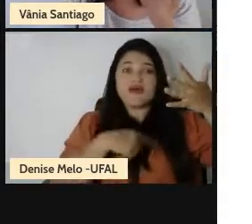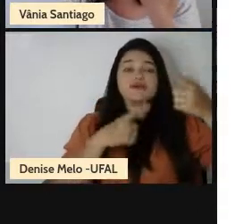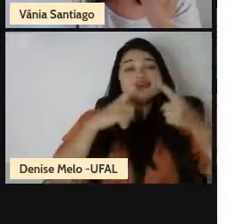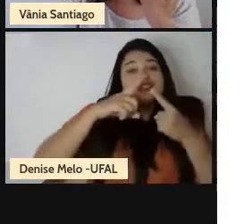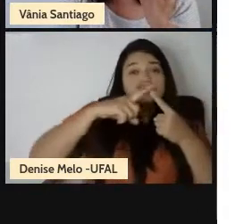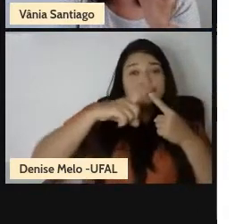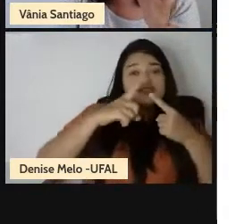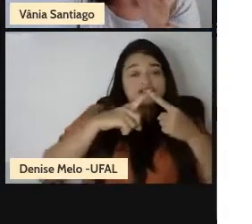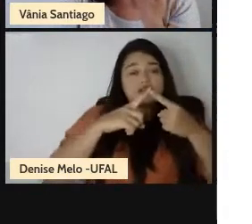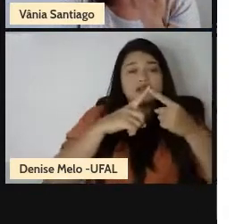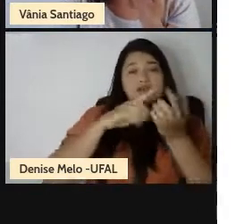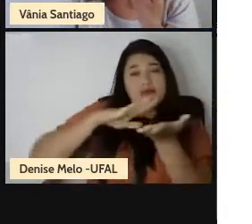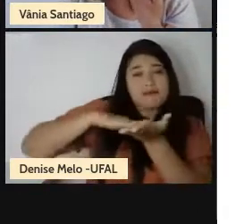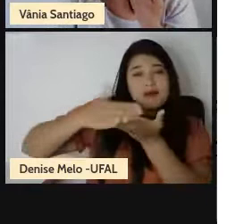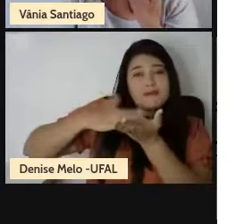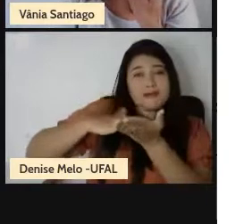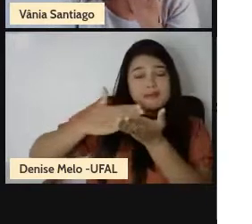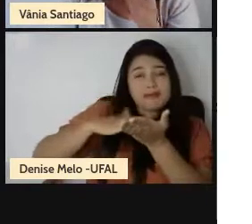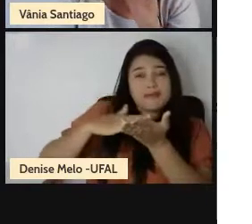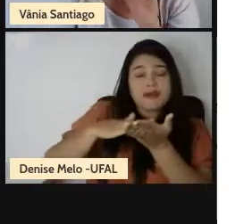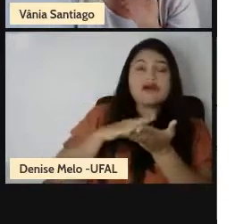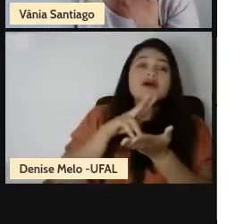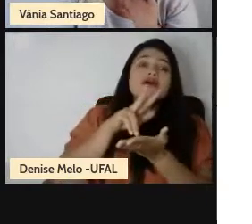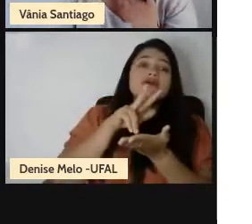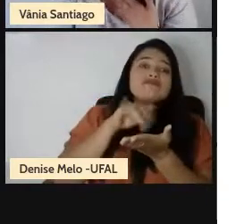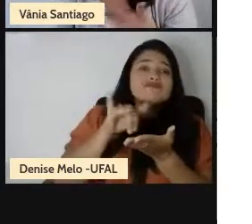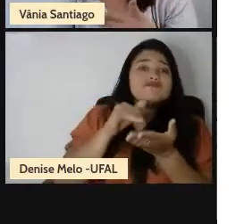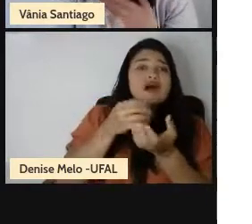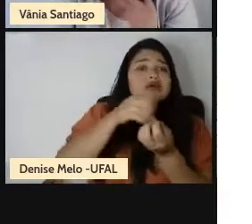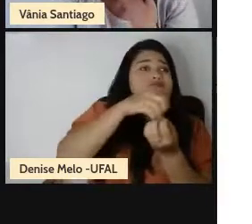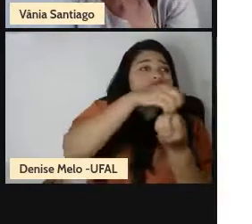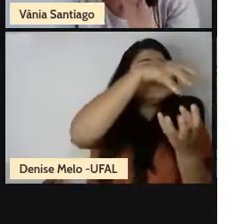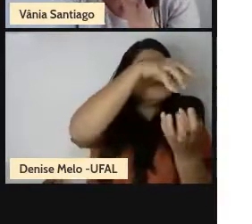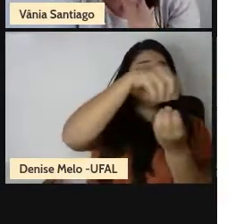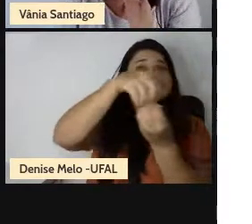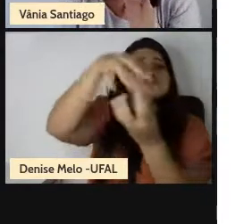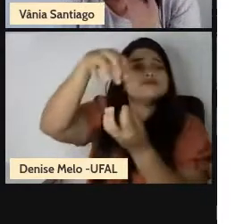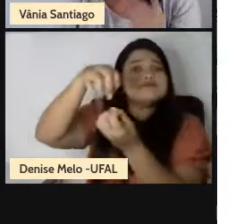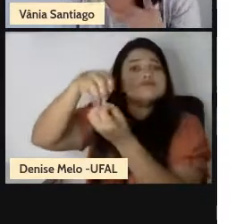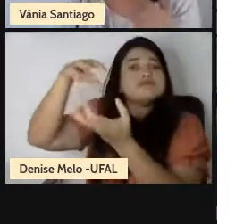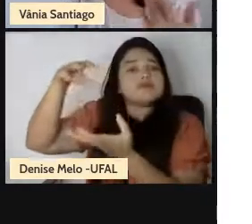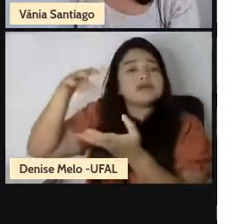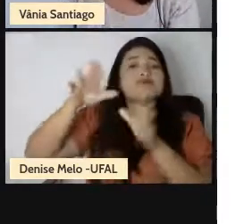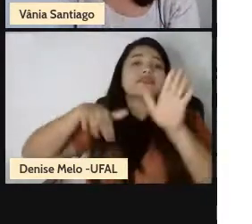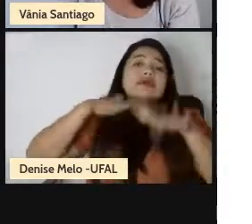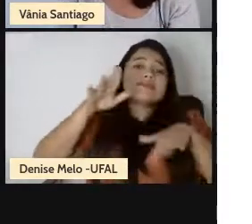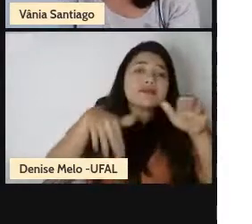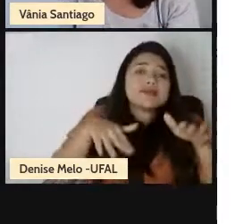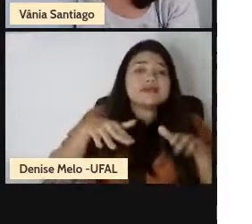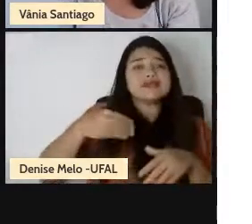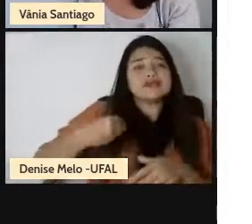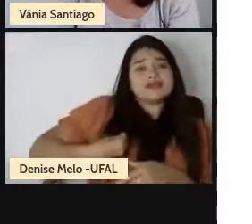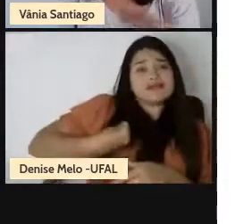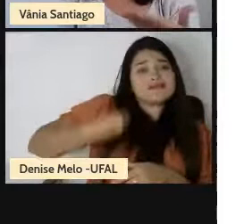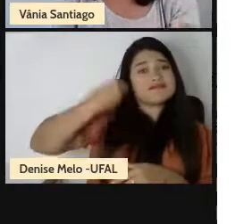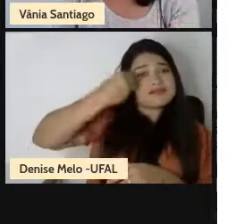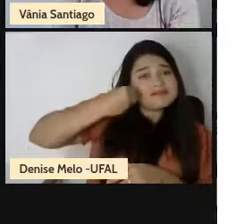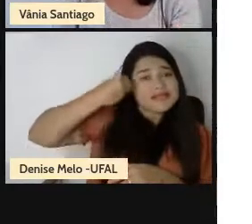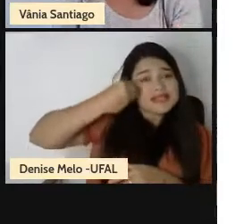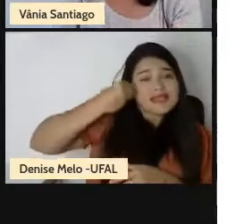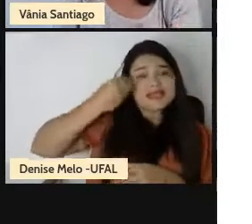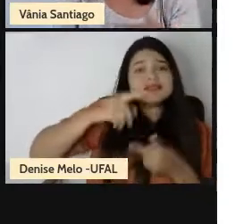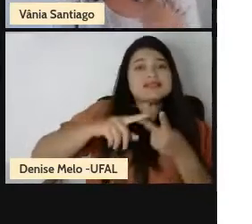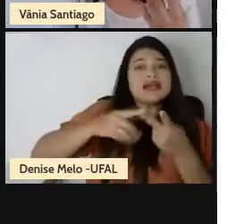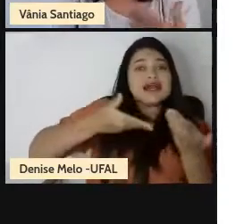interpretação, eles vão aparecendo à medida que as situações de interação, as vivências vão mudando, à medida que